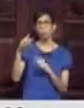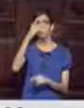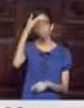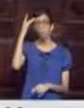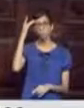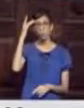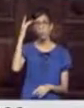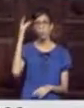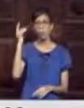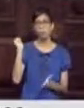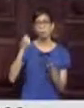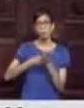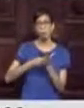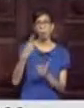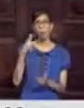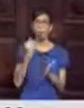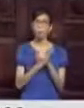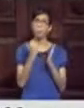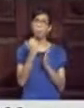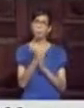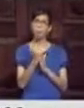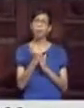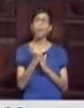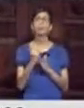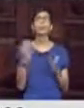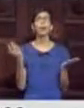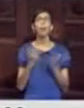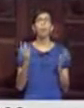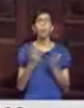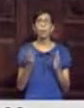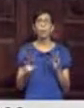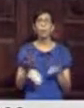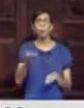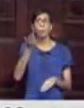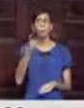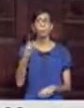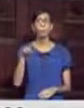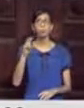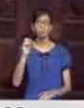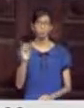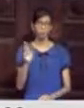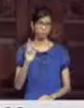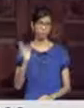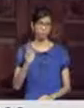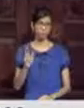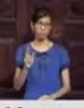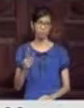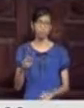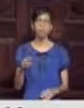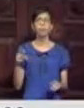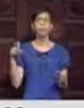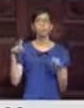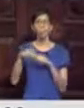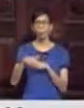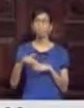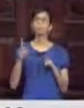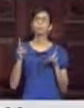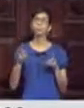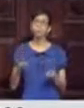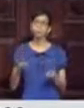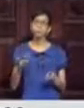em R$ 1,00 e aumentou a penalização do usuário para R$ 1,50, mantendo o corte, que